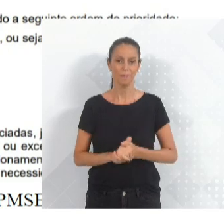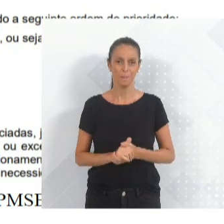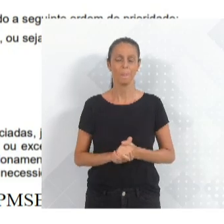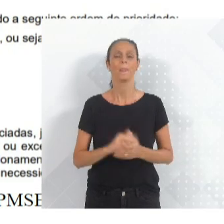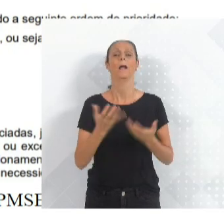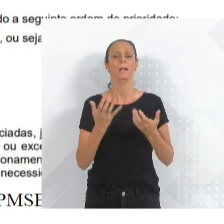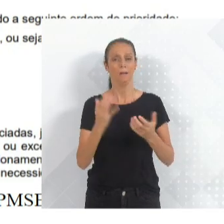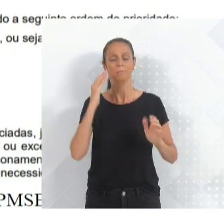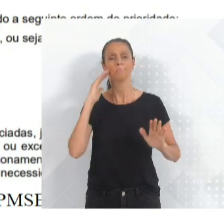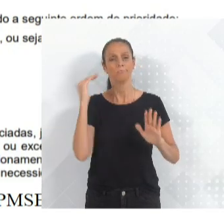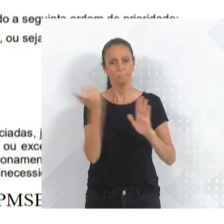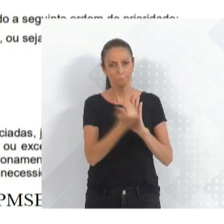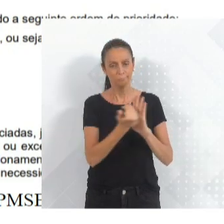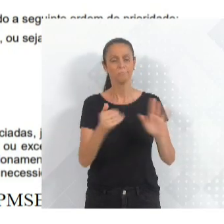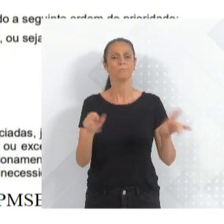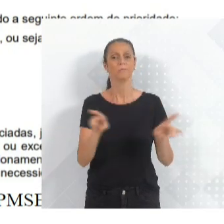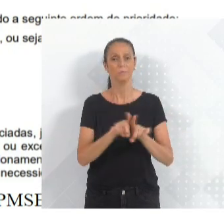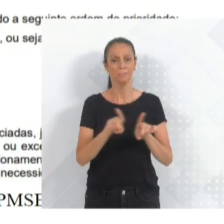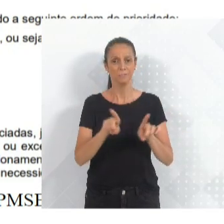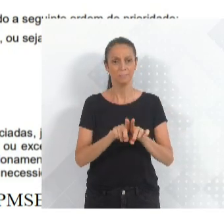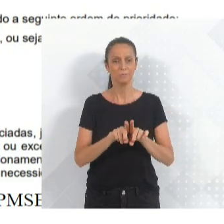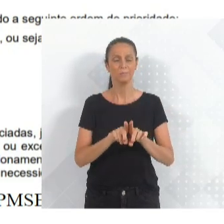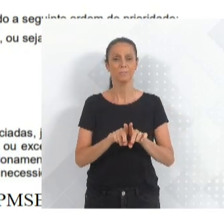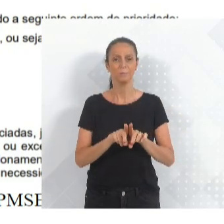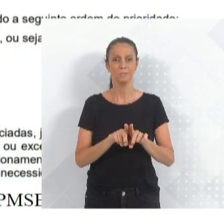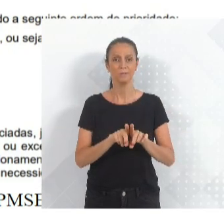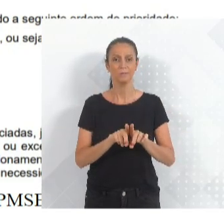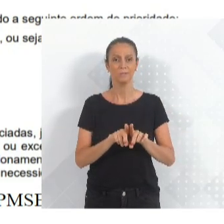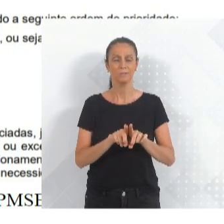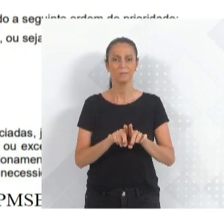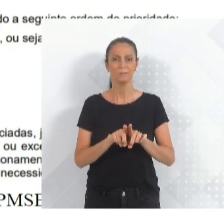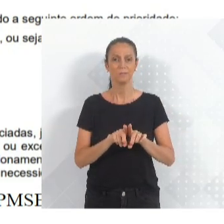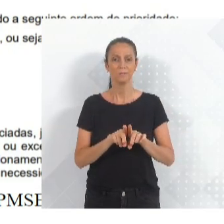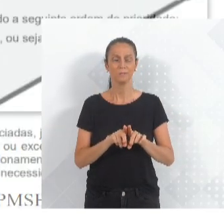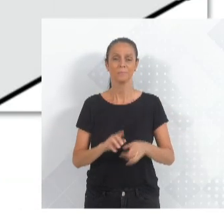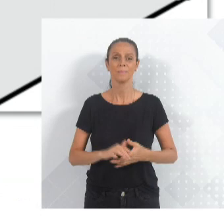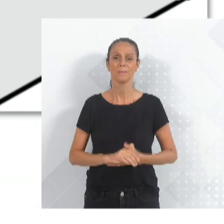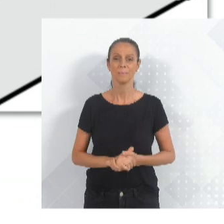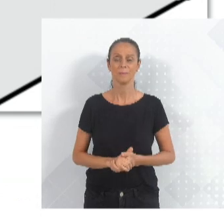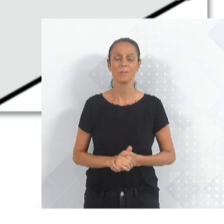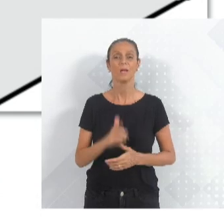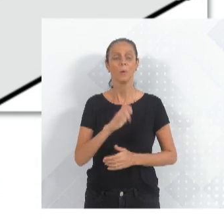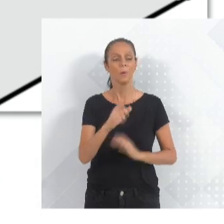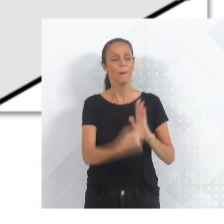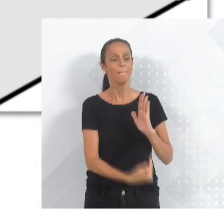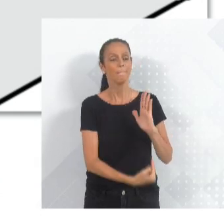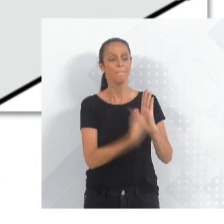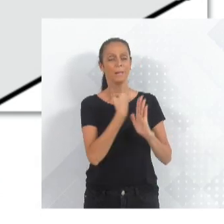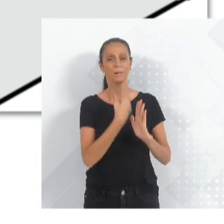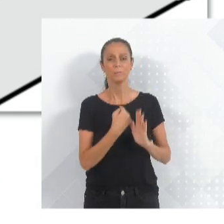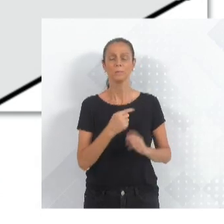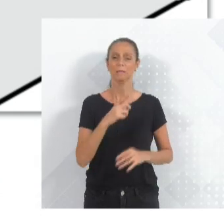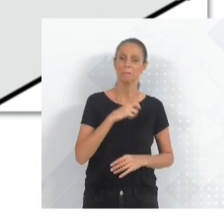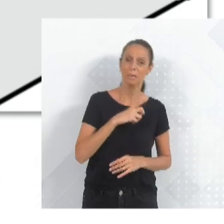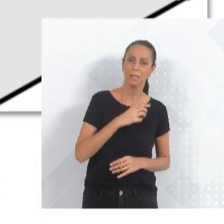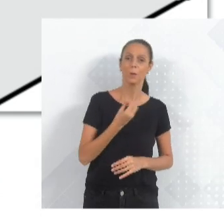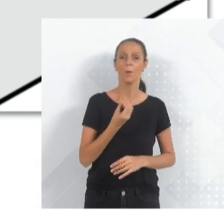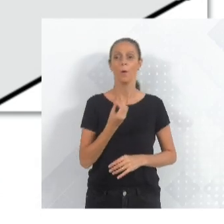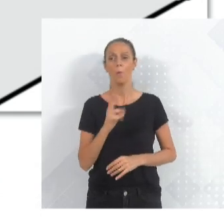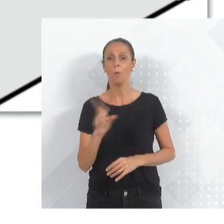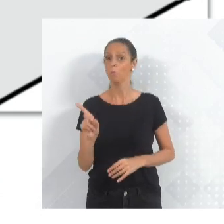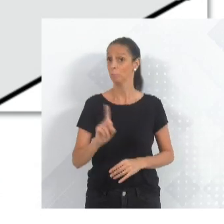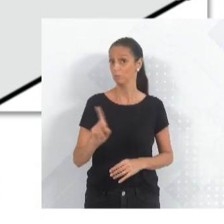cumprir com esse regulamento. Outro questionamento é sobre a existência ou não